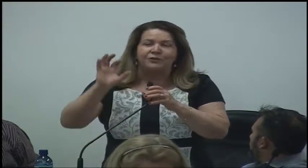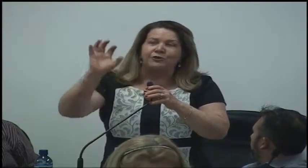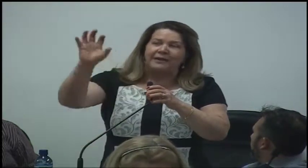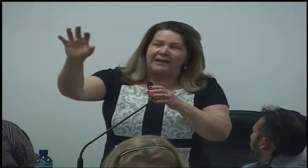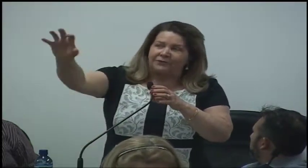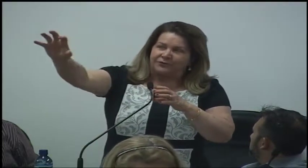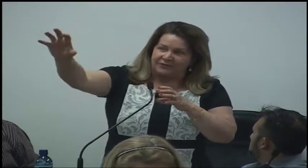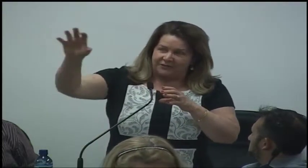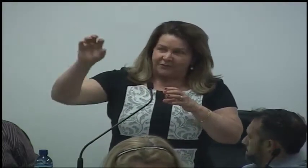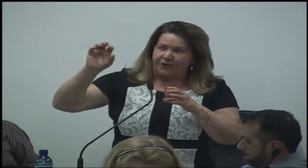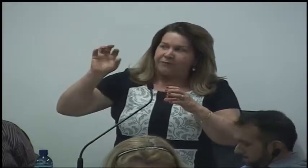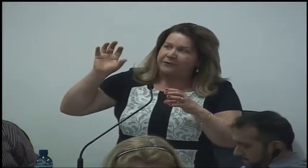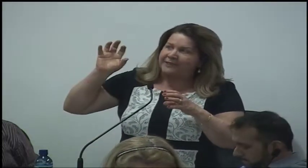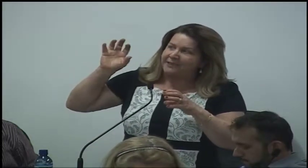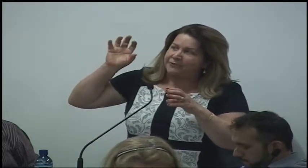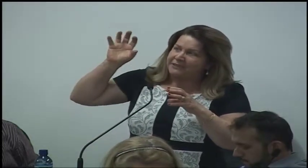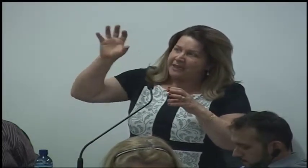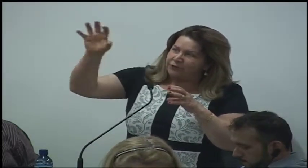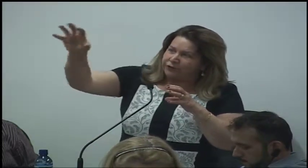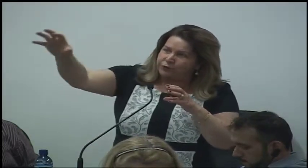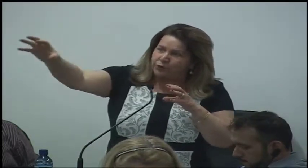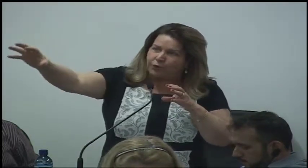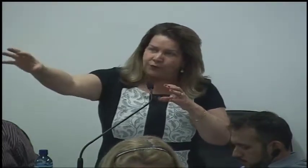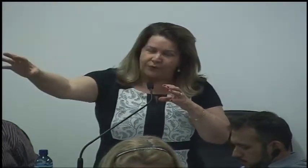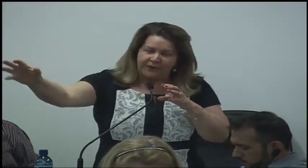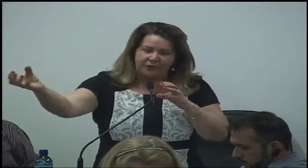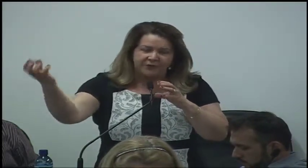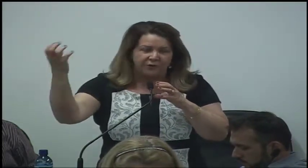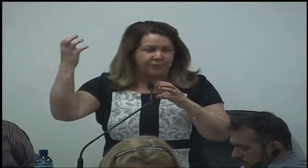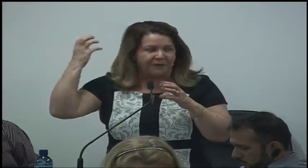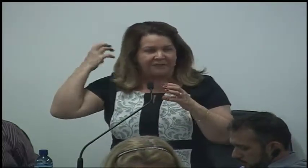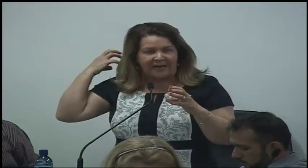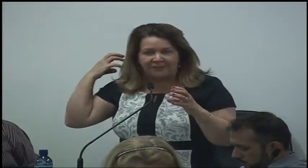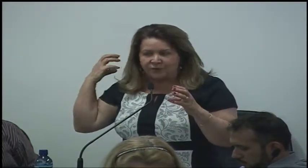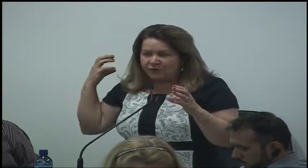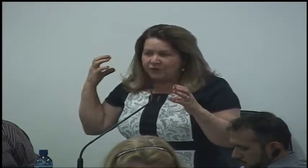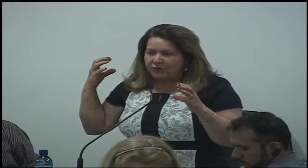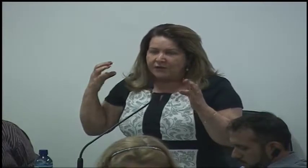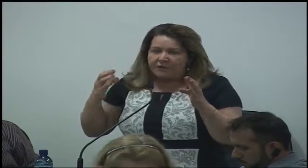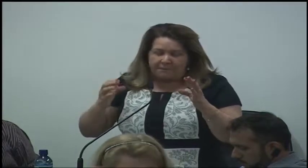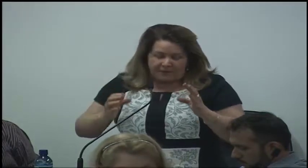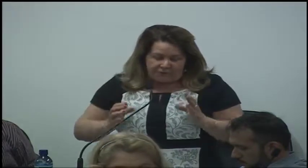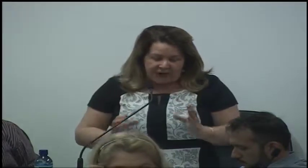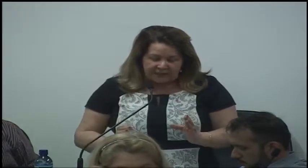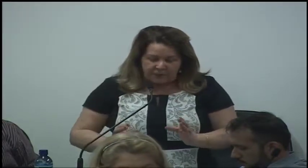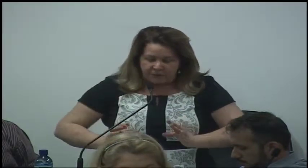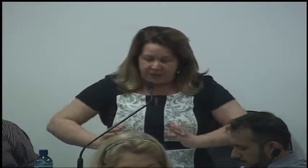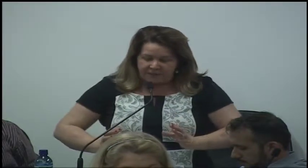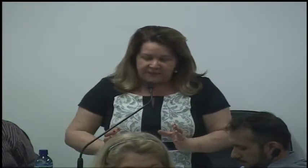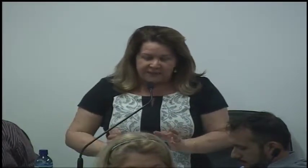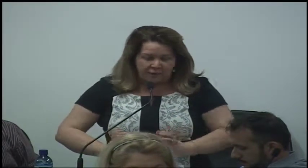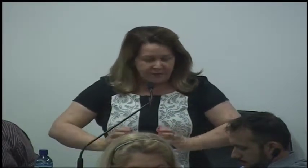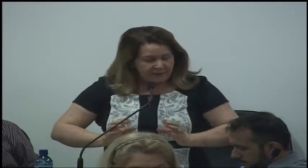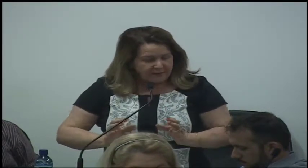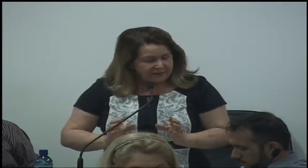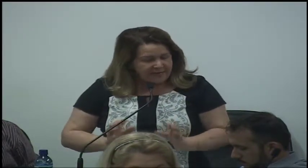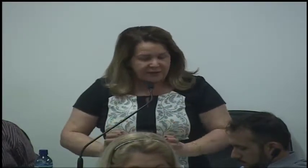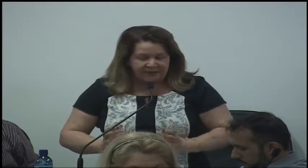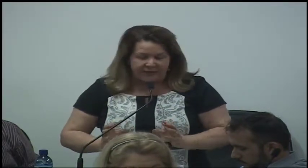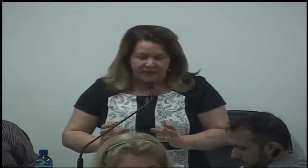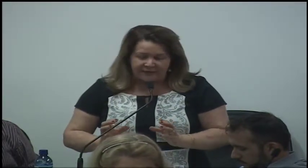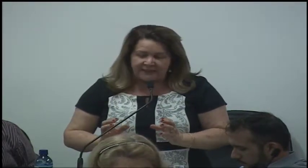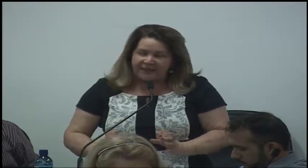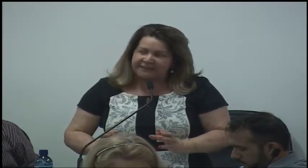ser visionários. O prefeito tem que ter visão de futuro, não visão de passado. Faça uma programação,